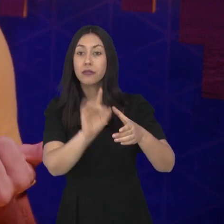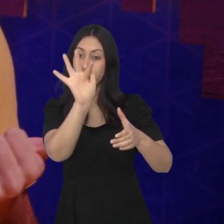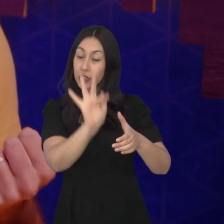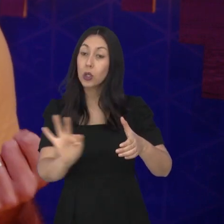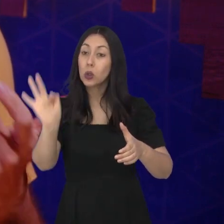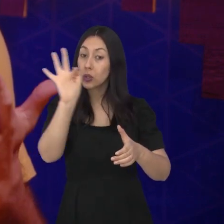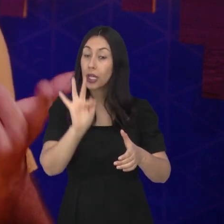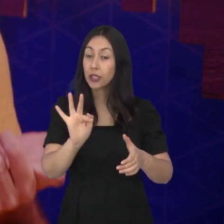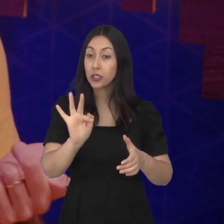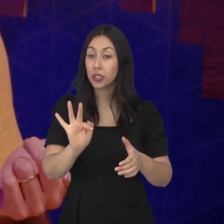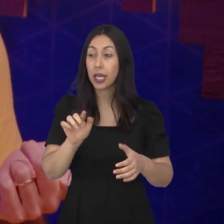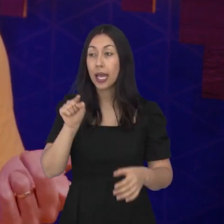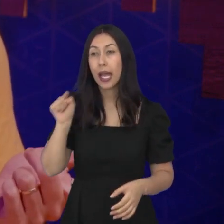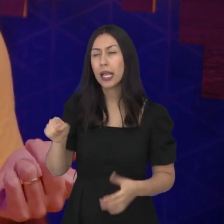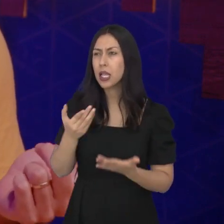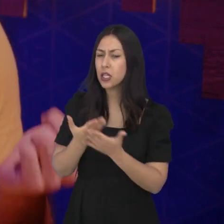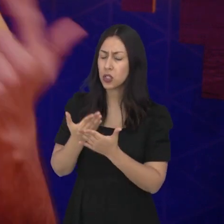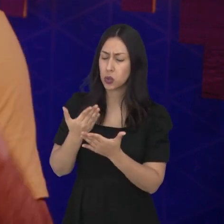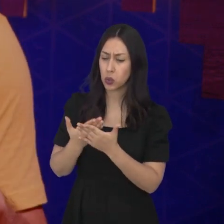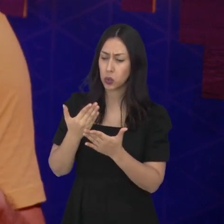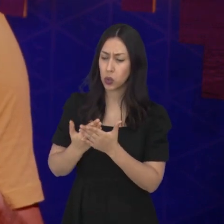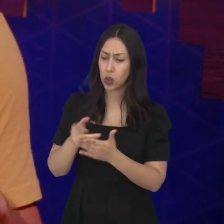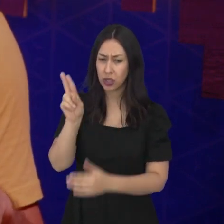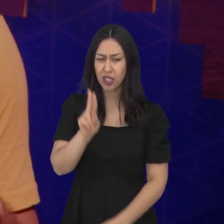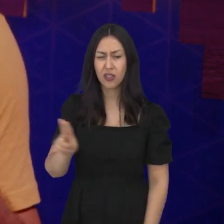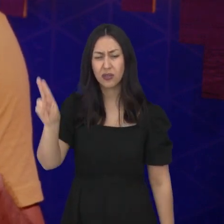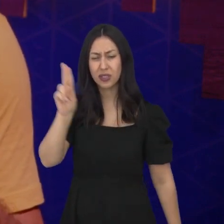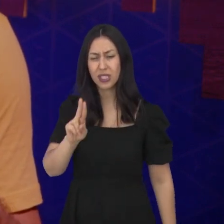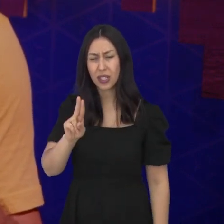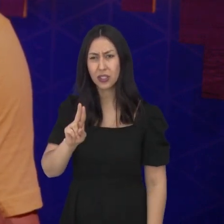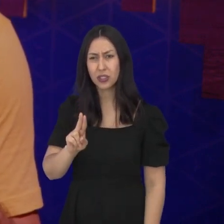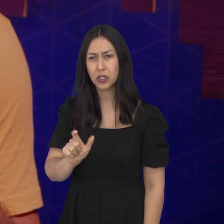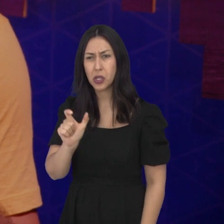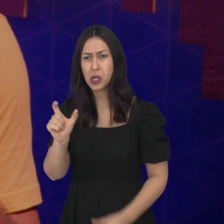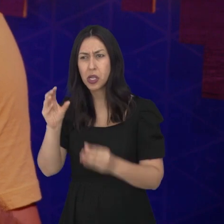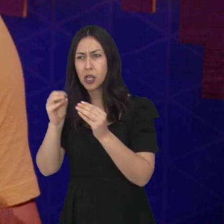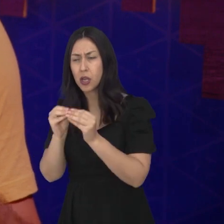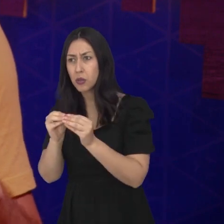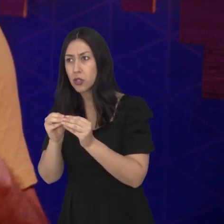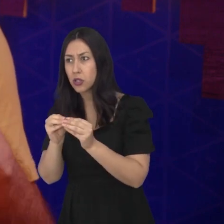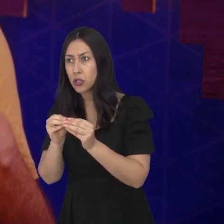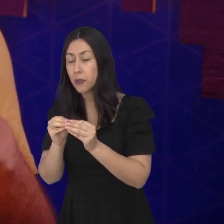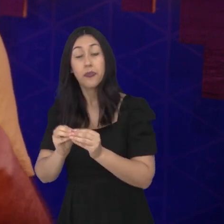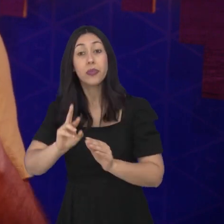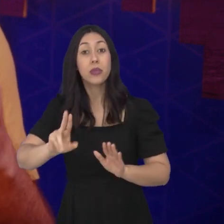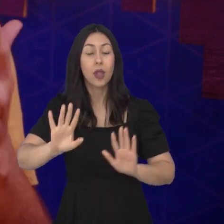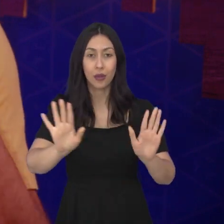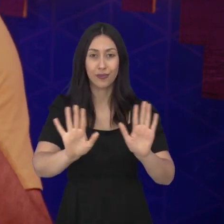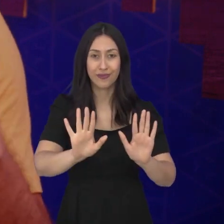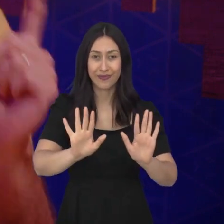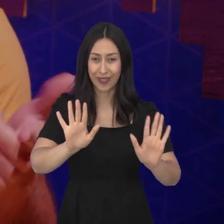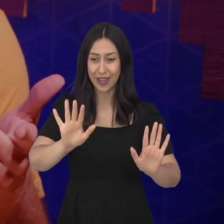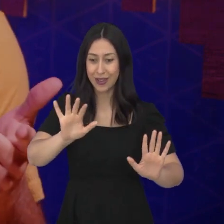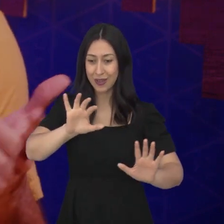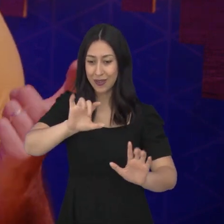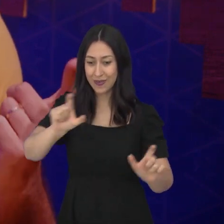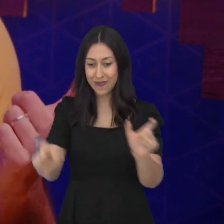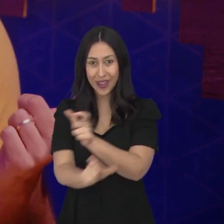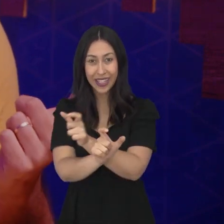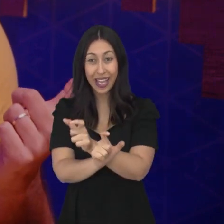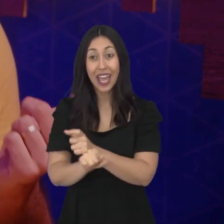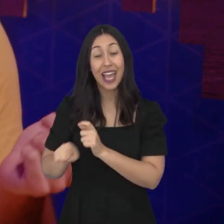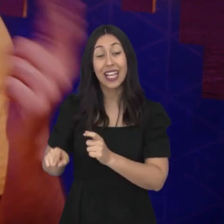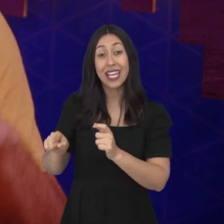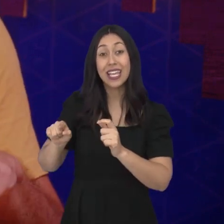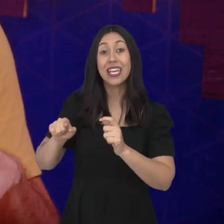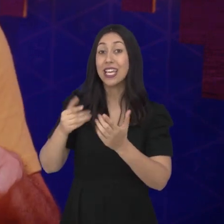na universidade. No caso, ele estudou na Universidade de Cambridge e foi... Não, é o contrário.